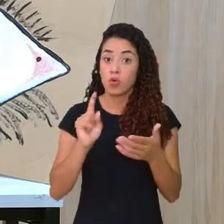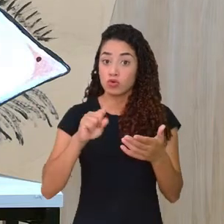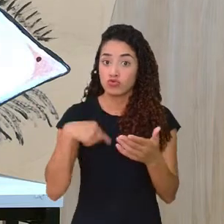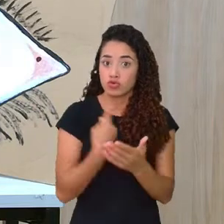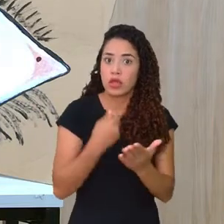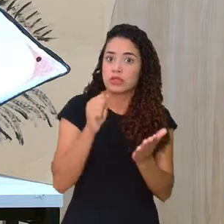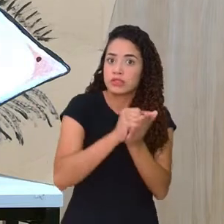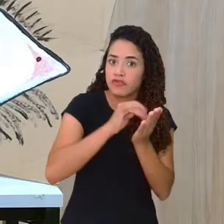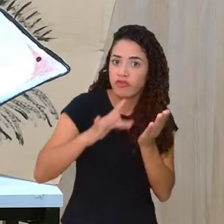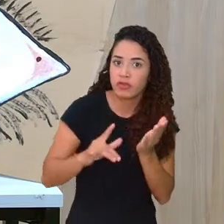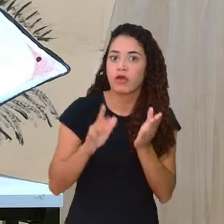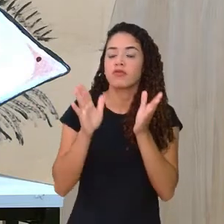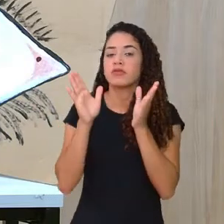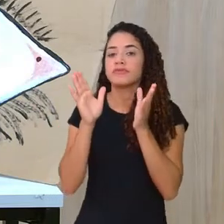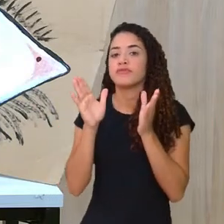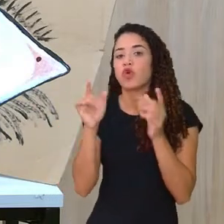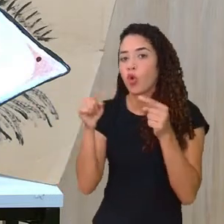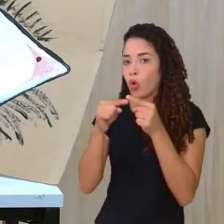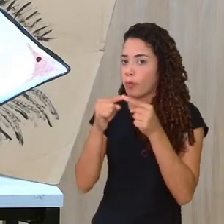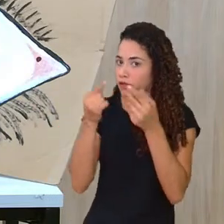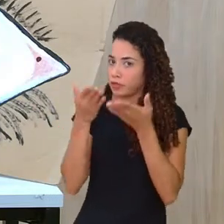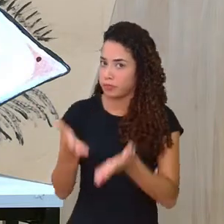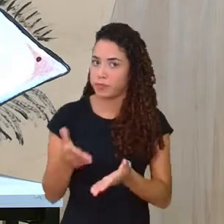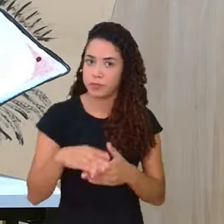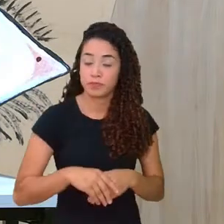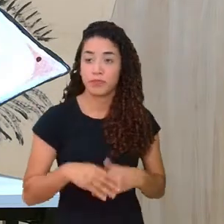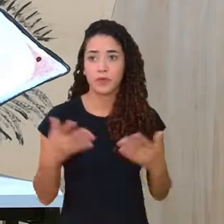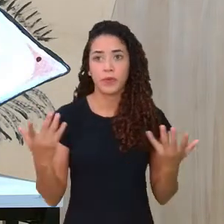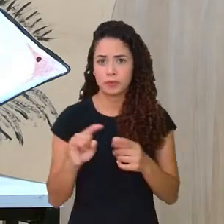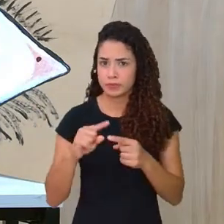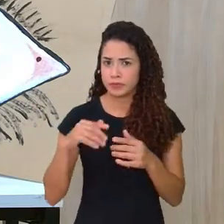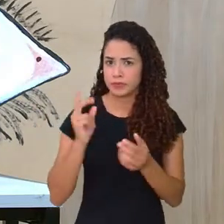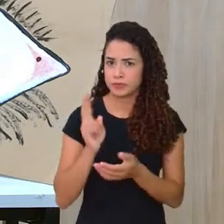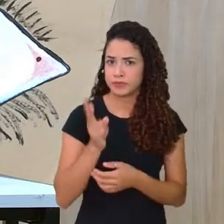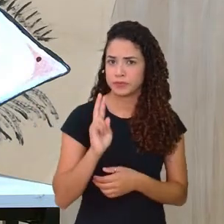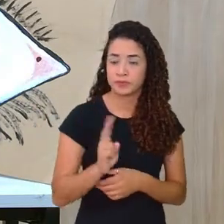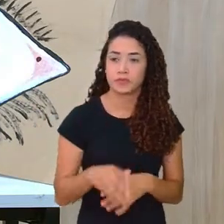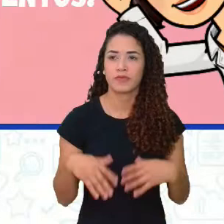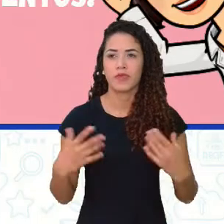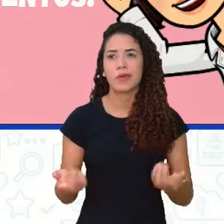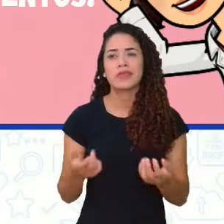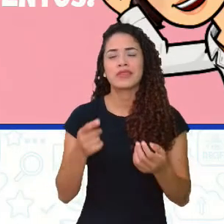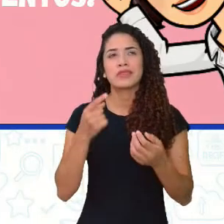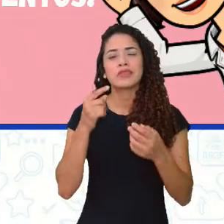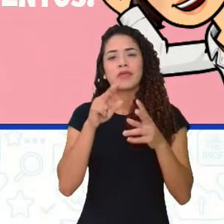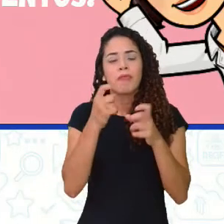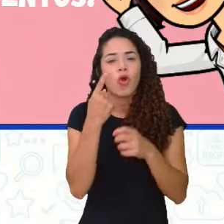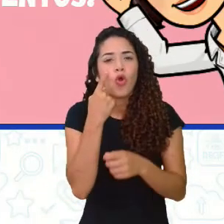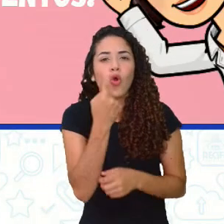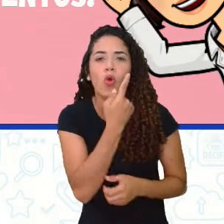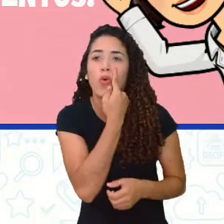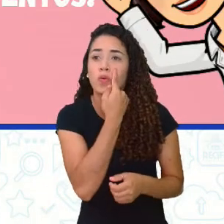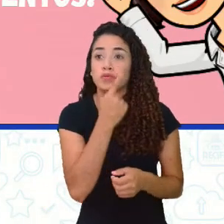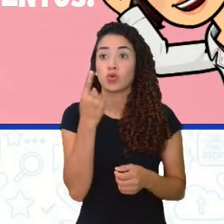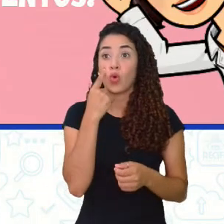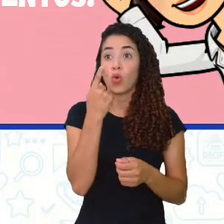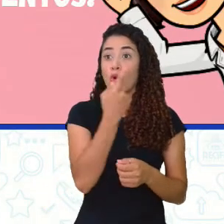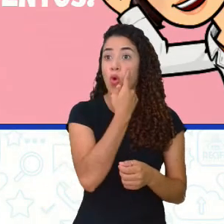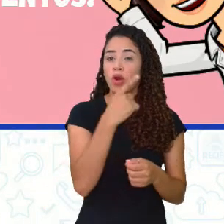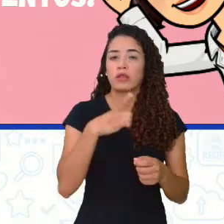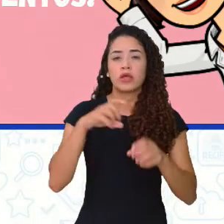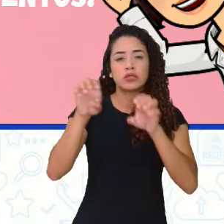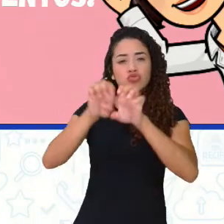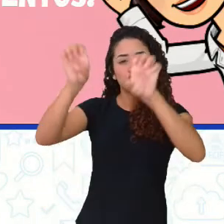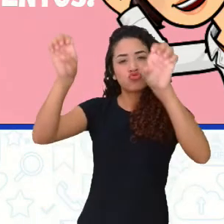tem tudo a ver com ele. Mas vamos caminhar. Vamos falar um pouquinho agora dos nossos olhos, né? Os olhos são formados por estruturas